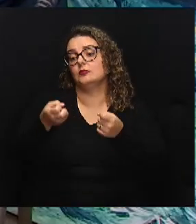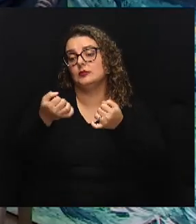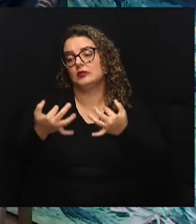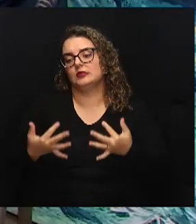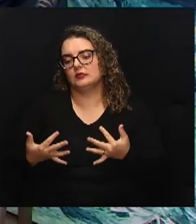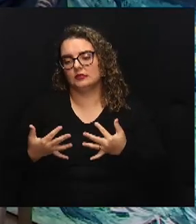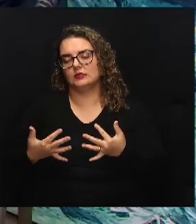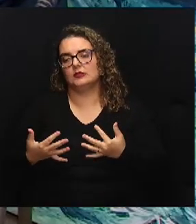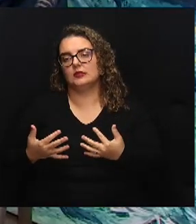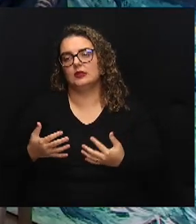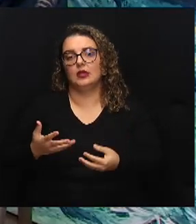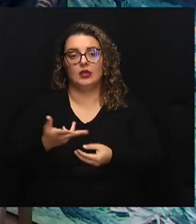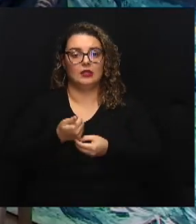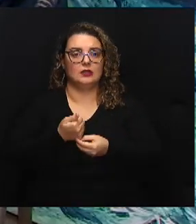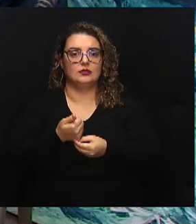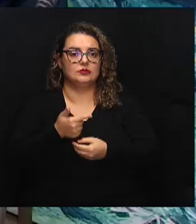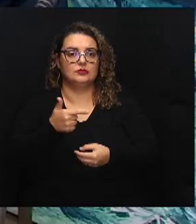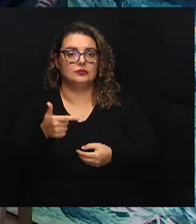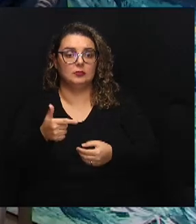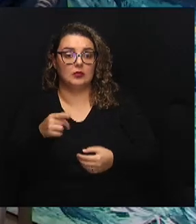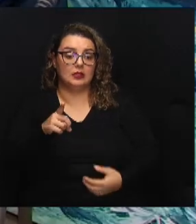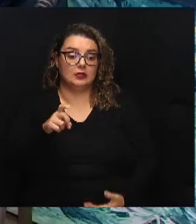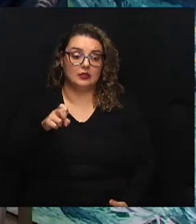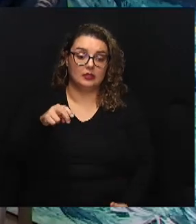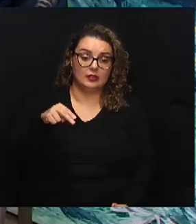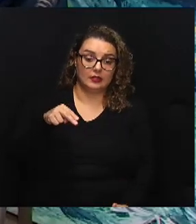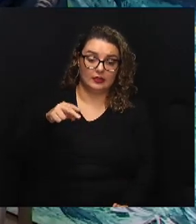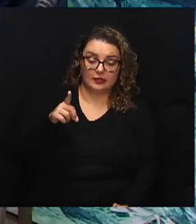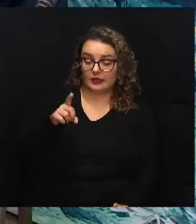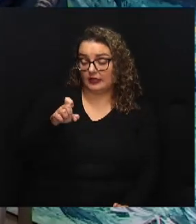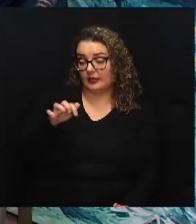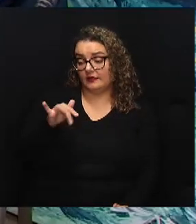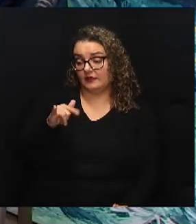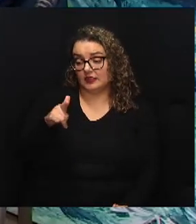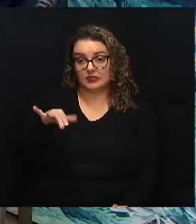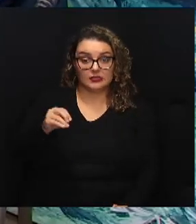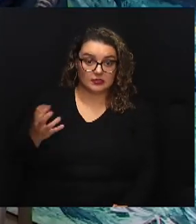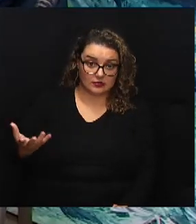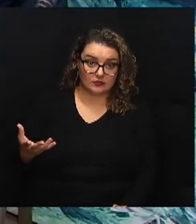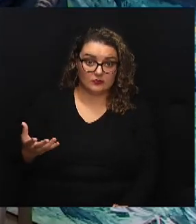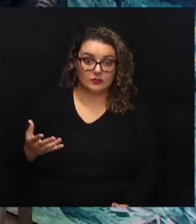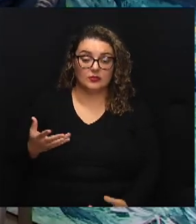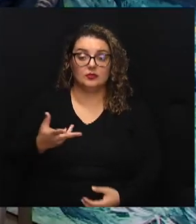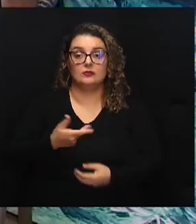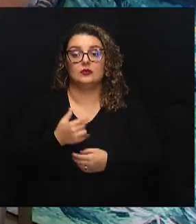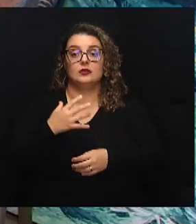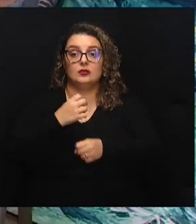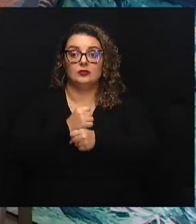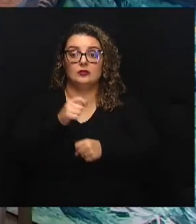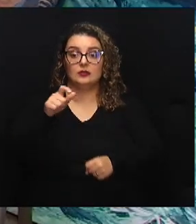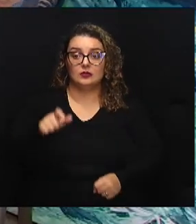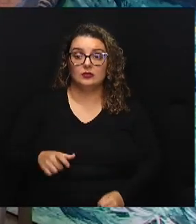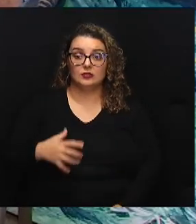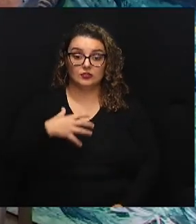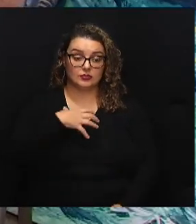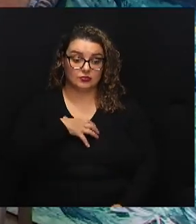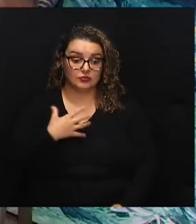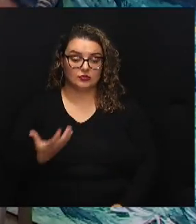é indefinível. Então, a arte, ela completa o indivíduo de uma